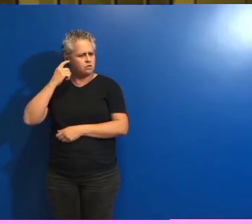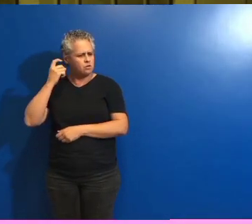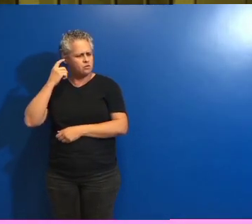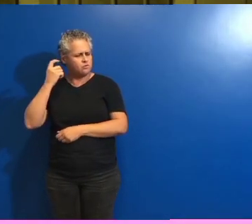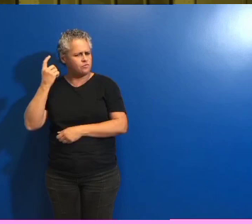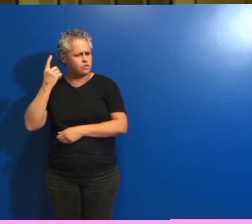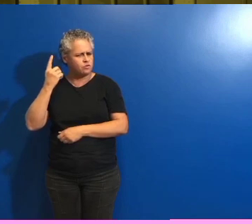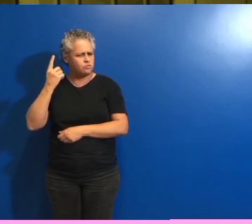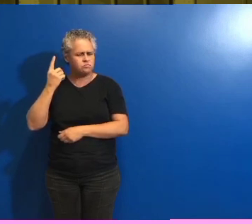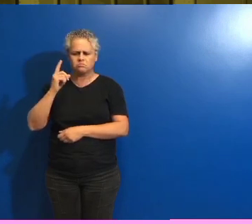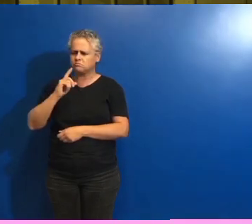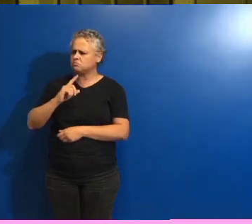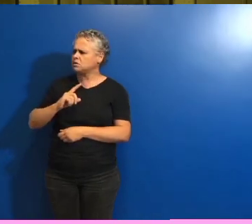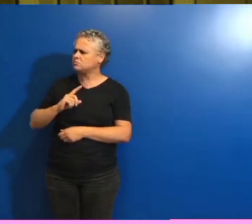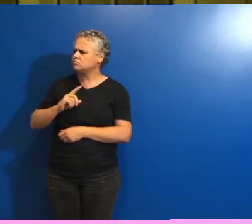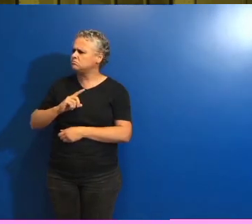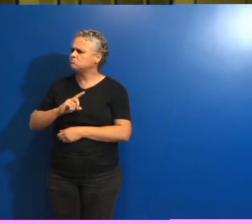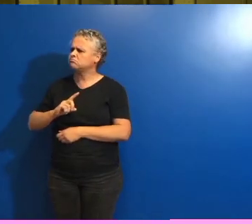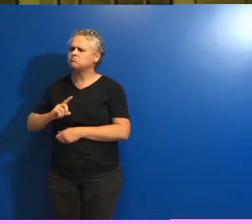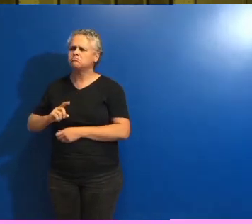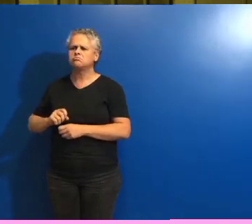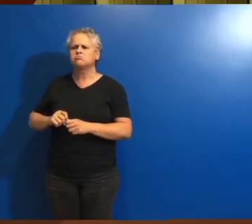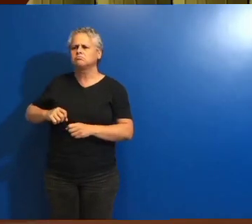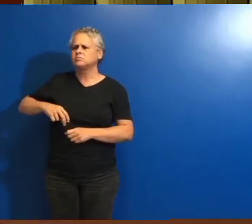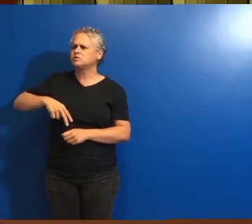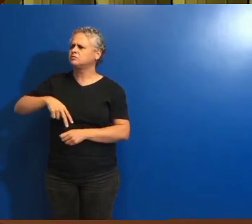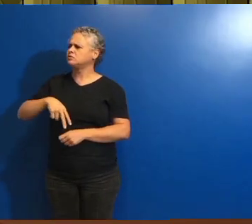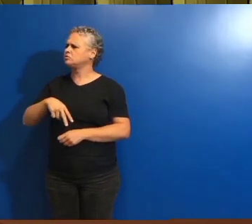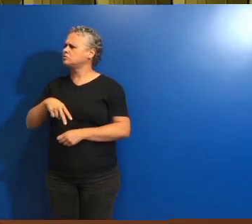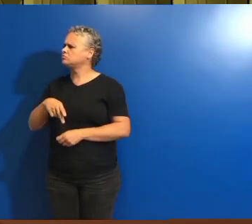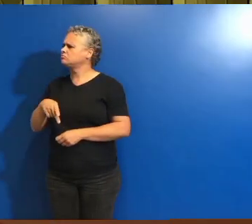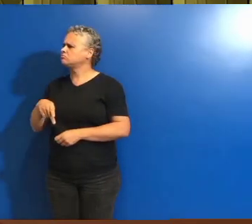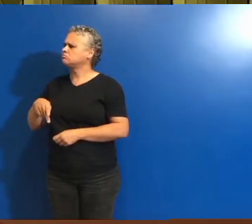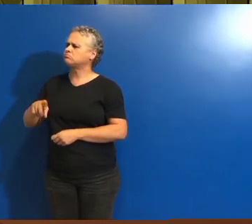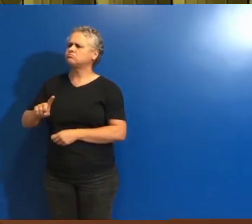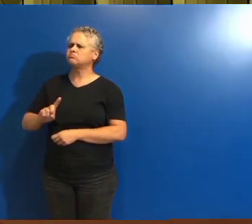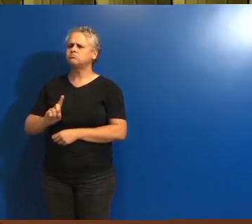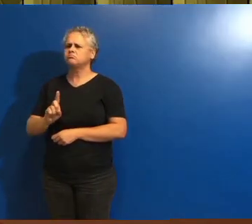Quando ela se levantou, ouviu um sussurro e começou a andar em direção ao som.